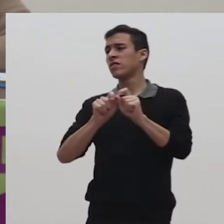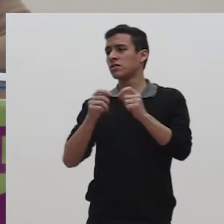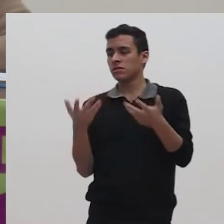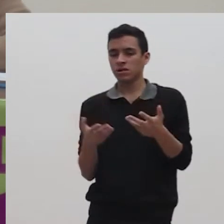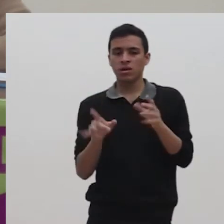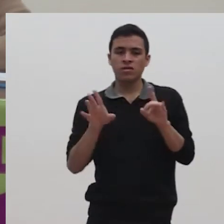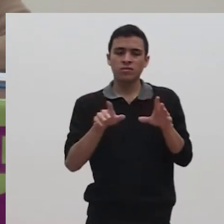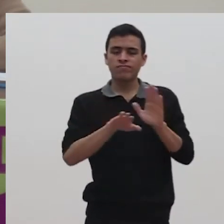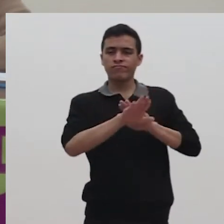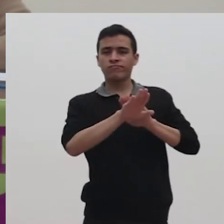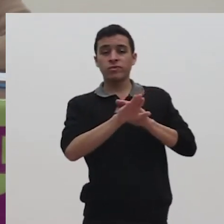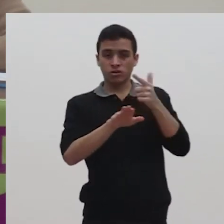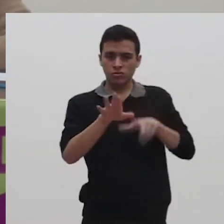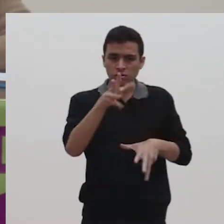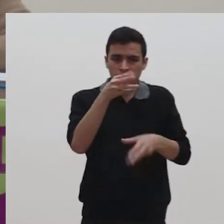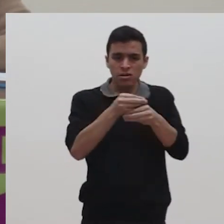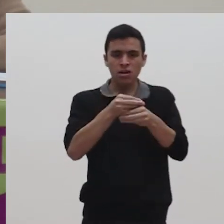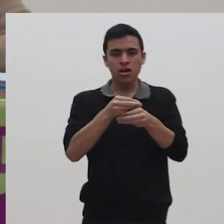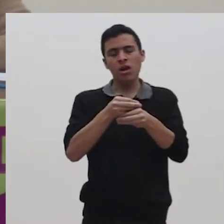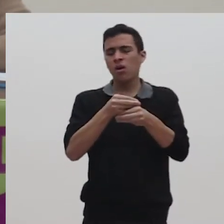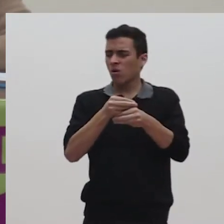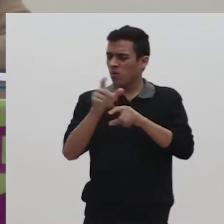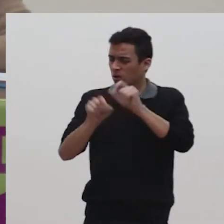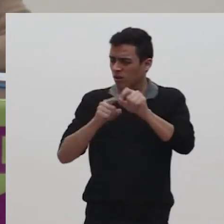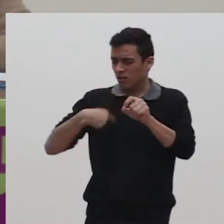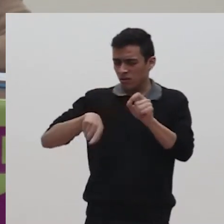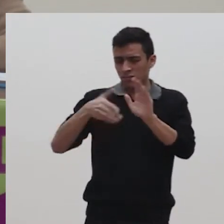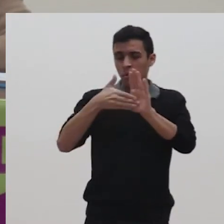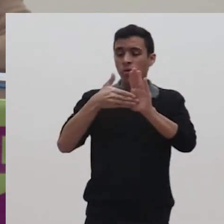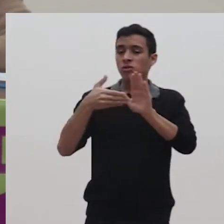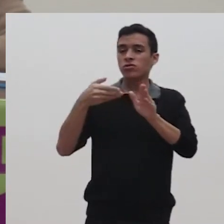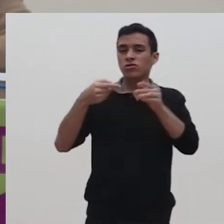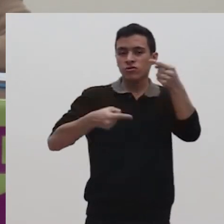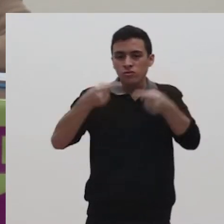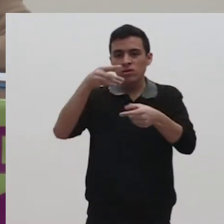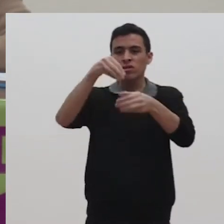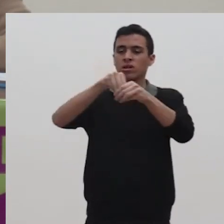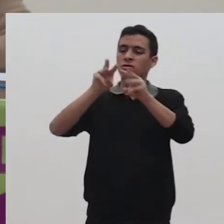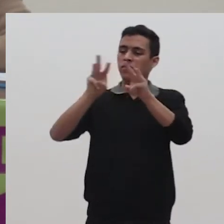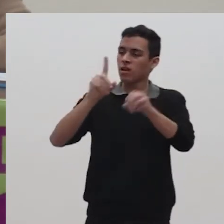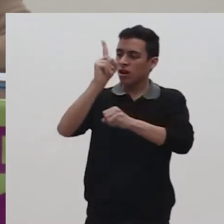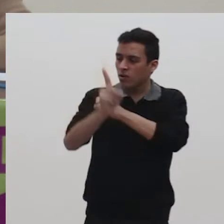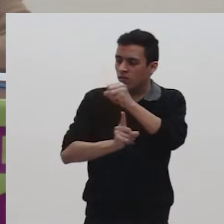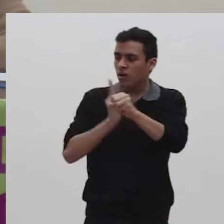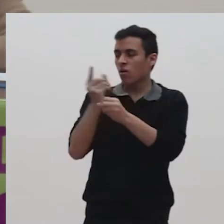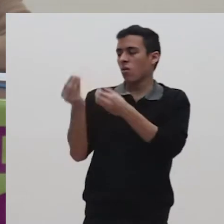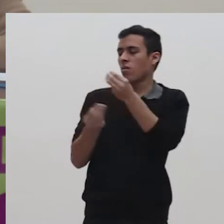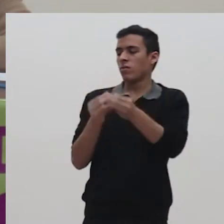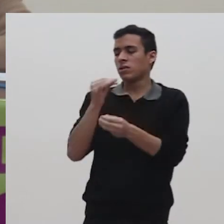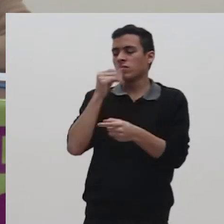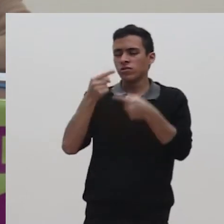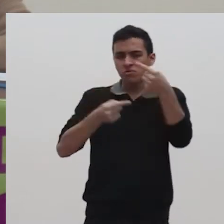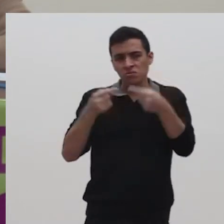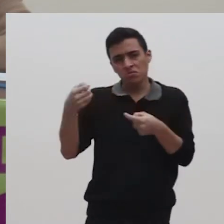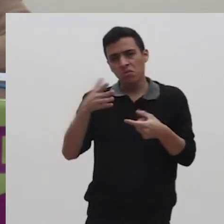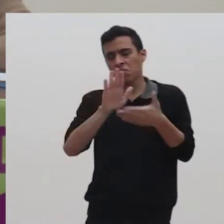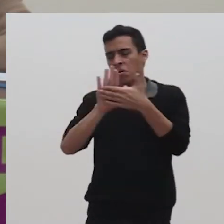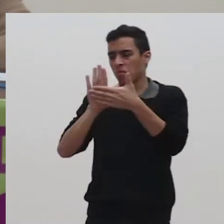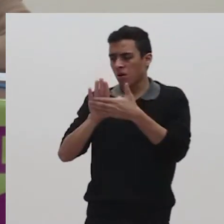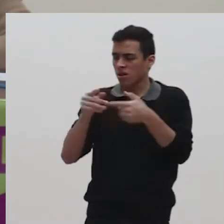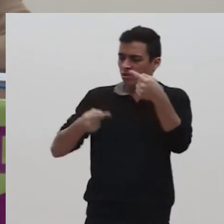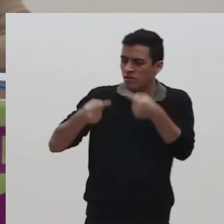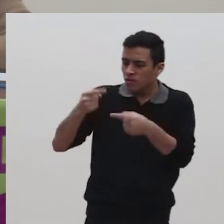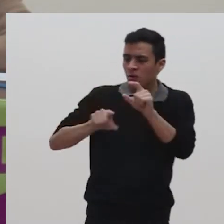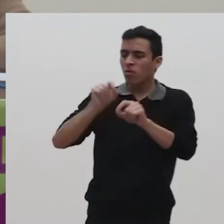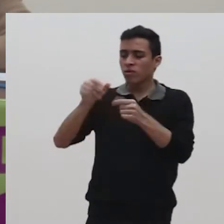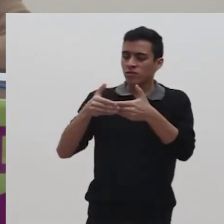era, e eu reitero o convite nesse sentido, vamos discutir o que vai ser a universidade a partir do ano que vem, vamos discutir propostas, vamos discutir o